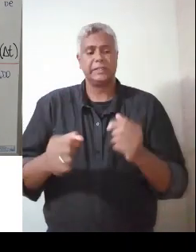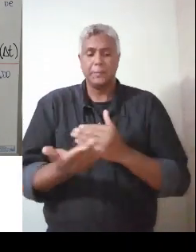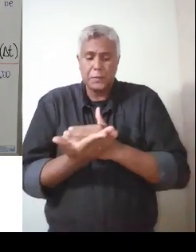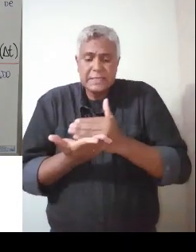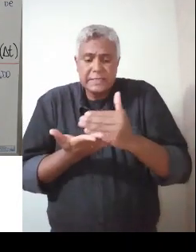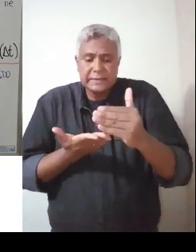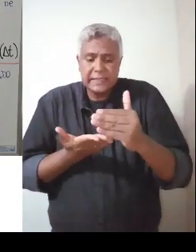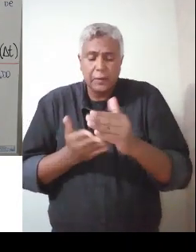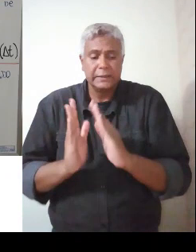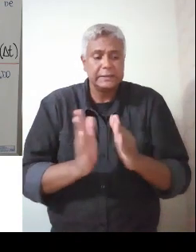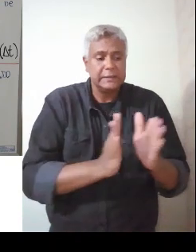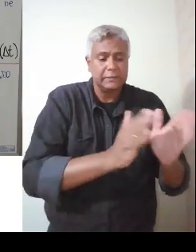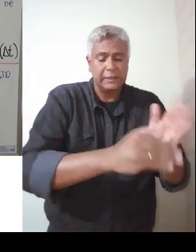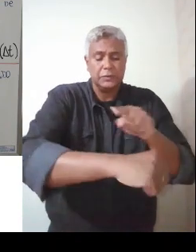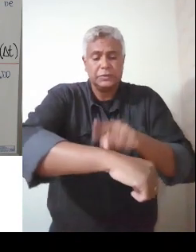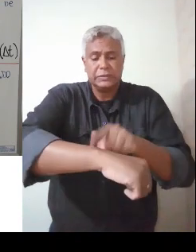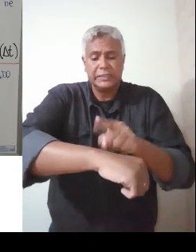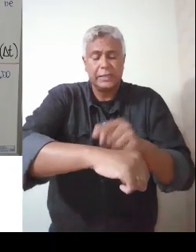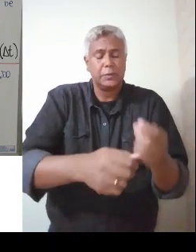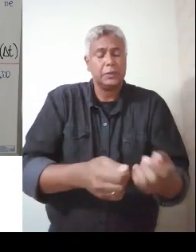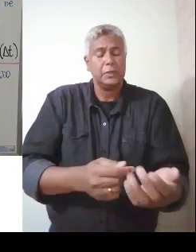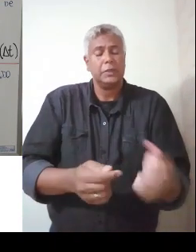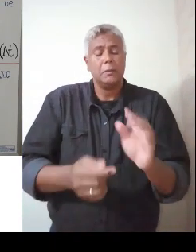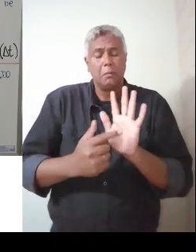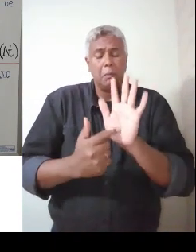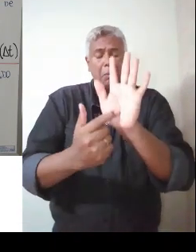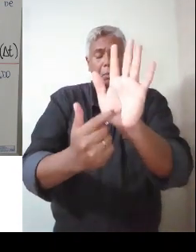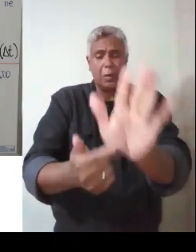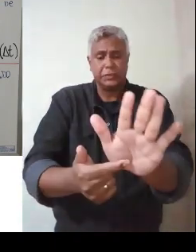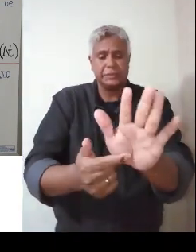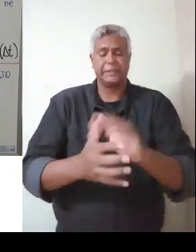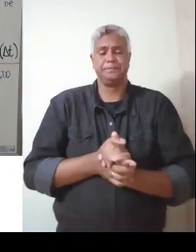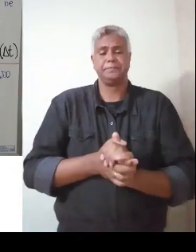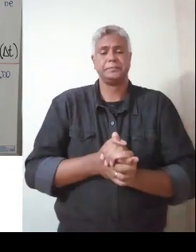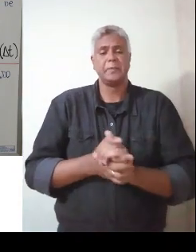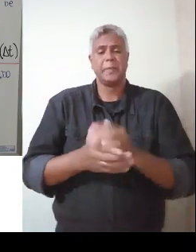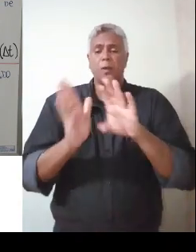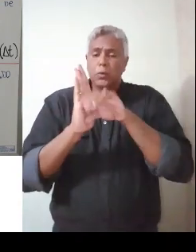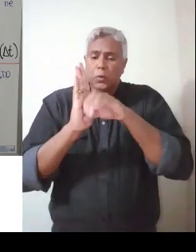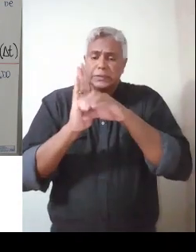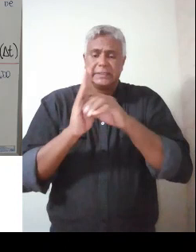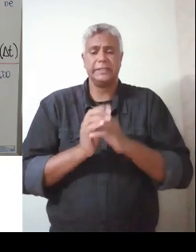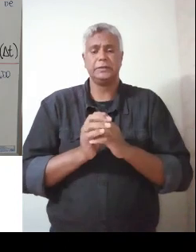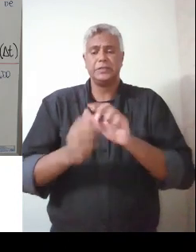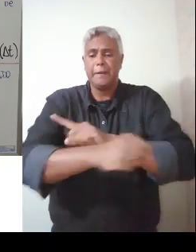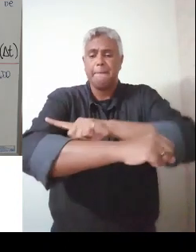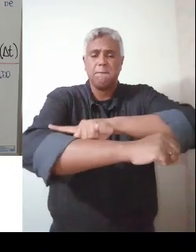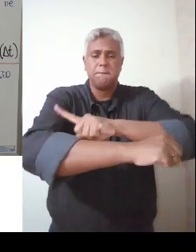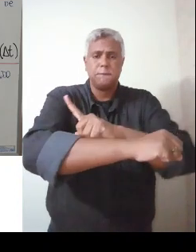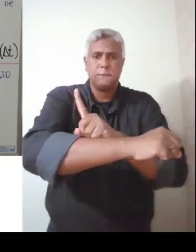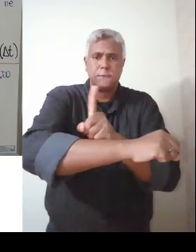intervalo de tempo, nos fornecem o conceito de velocidade escalar média.